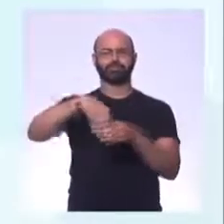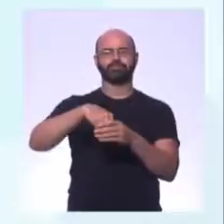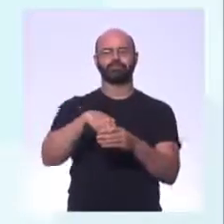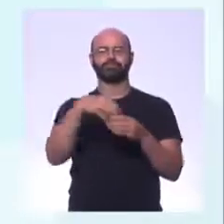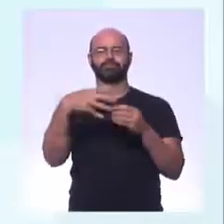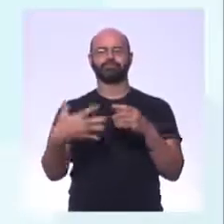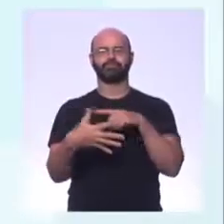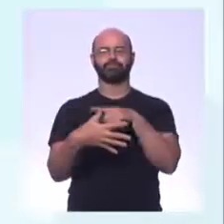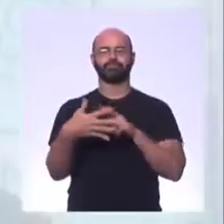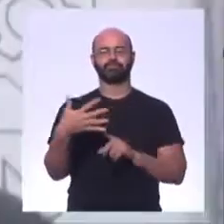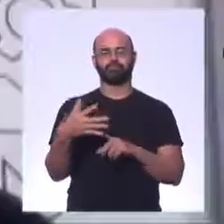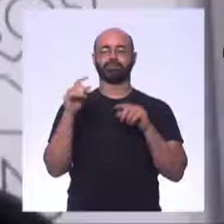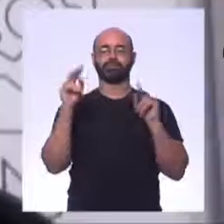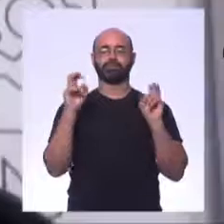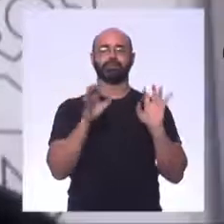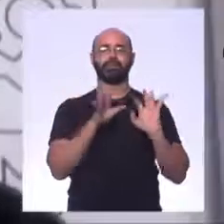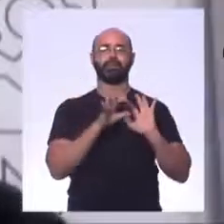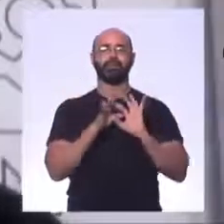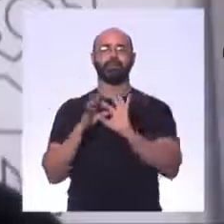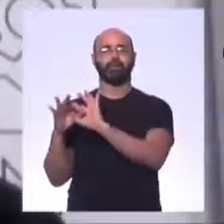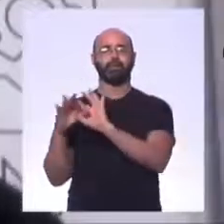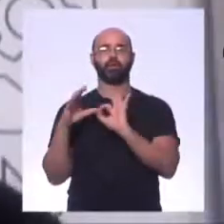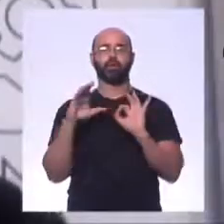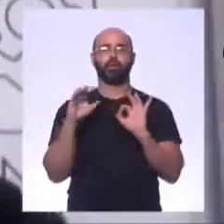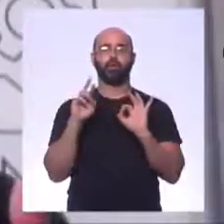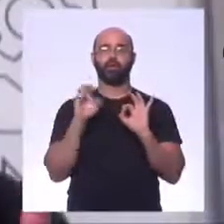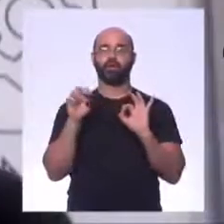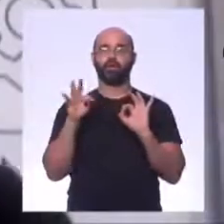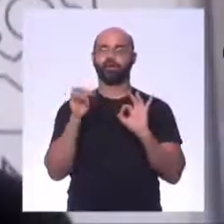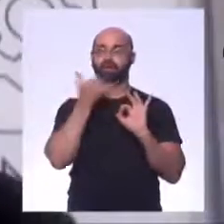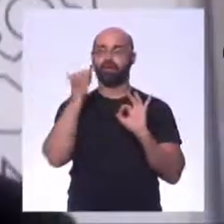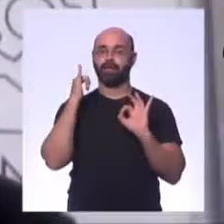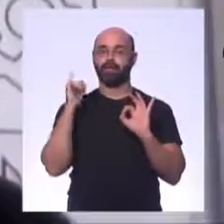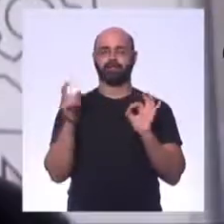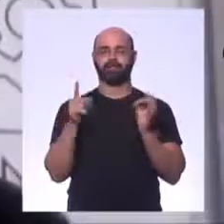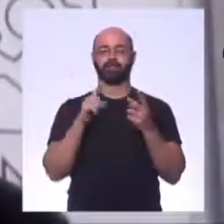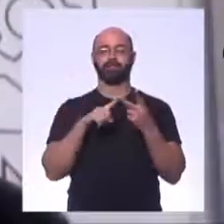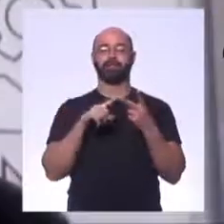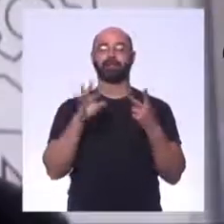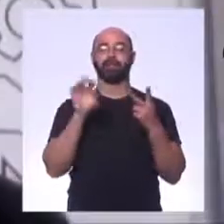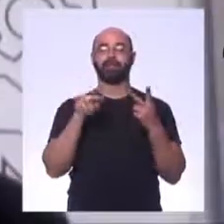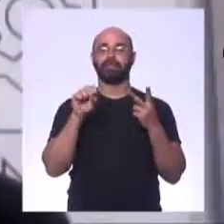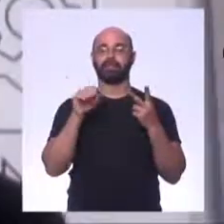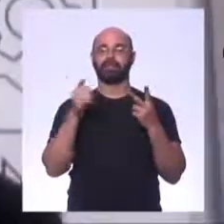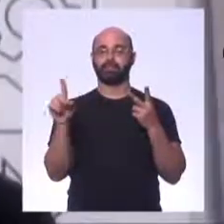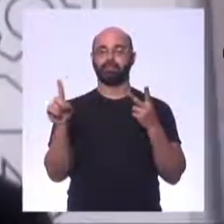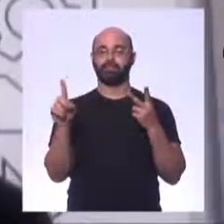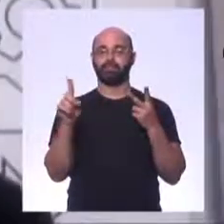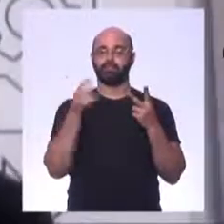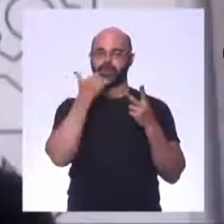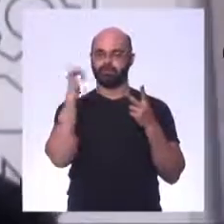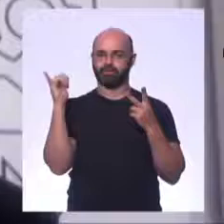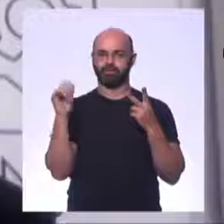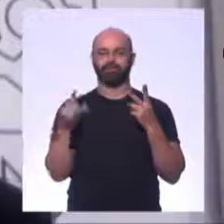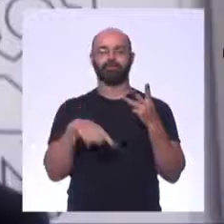falar sobre corrente elétrica, sobre tensão elétrica e também